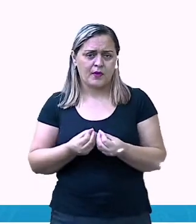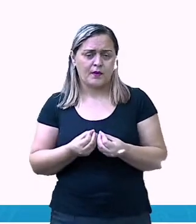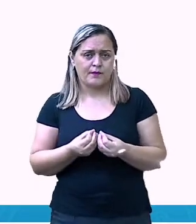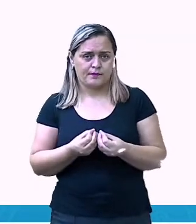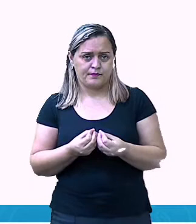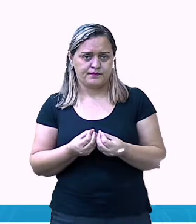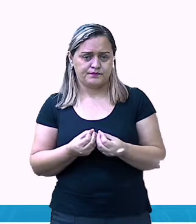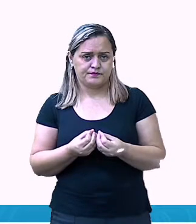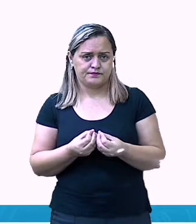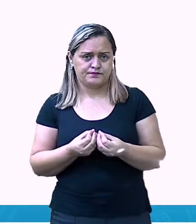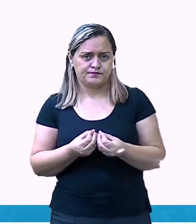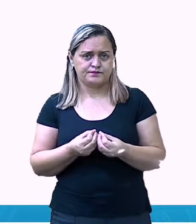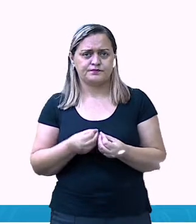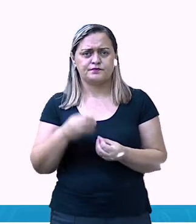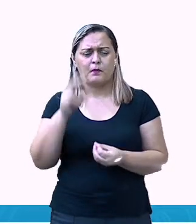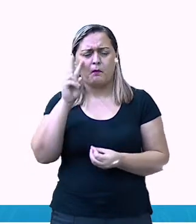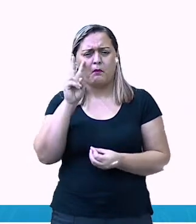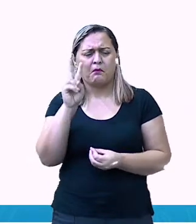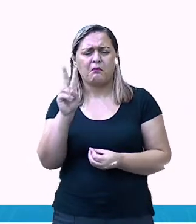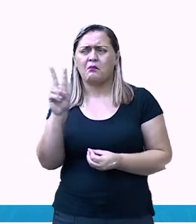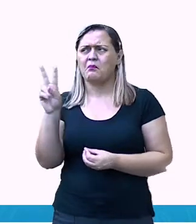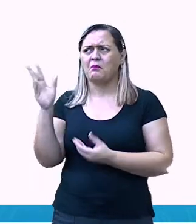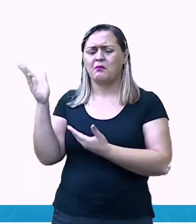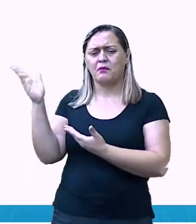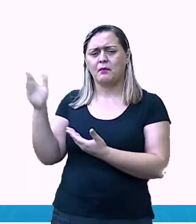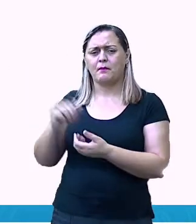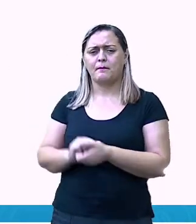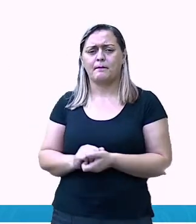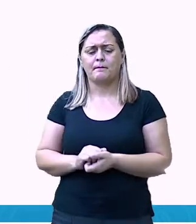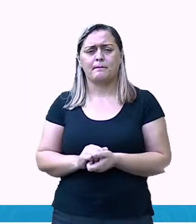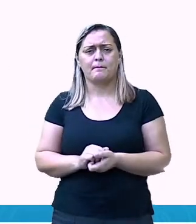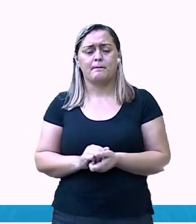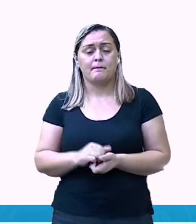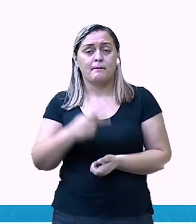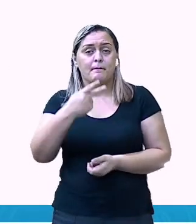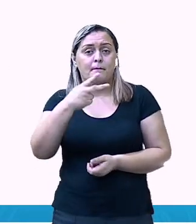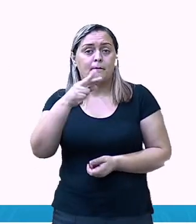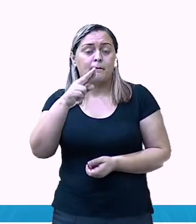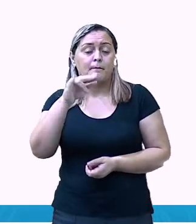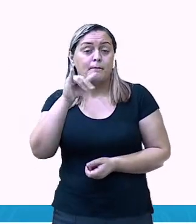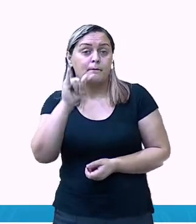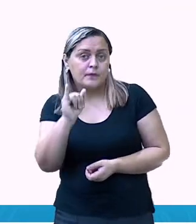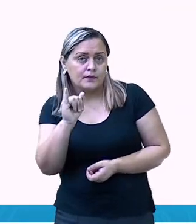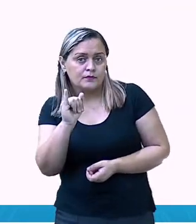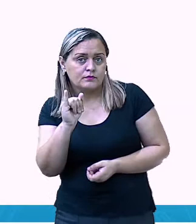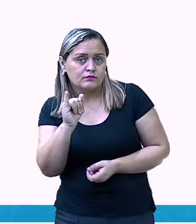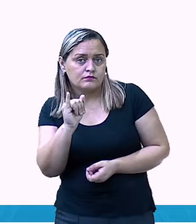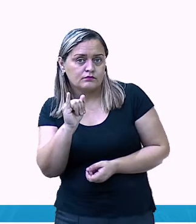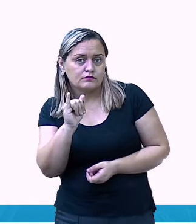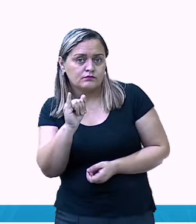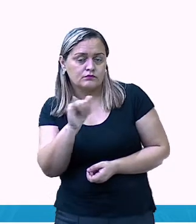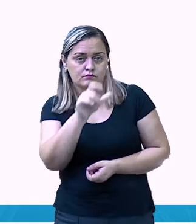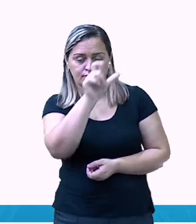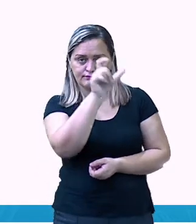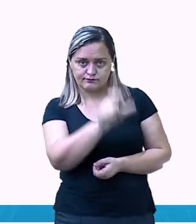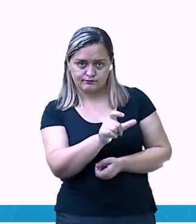pri-ma-ve-ra. Vocês perceberam que eu juntei algumas letras para formar um único som? Então, olha lá.